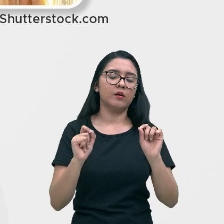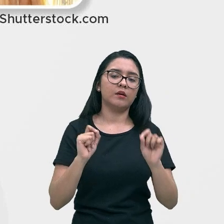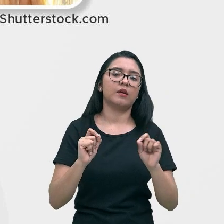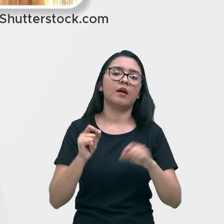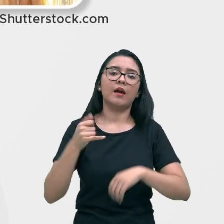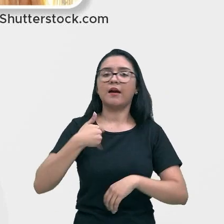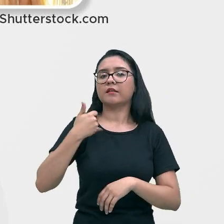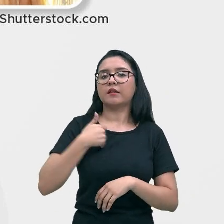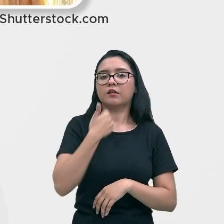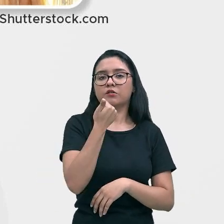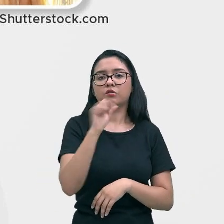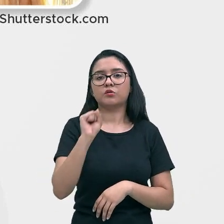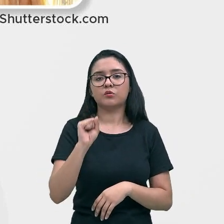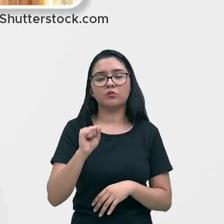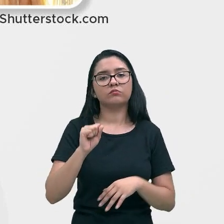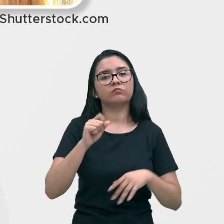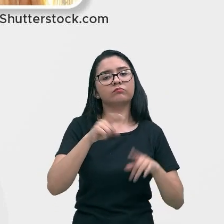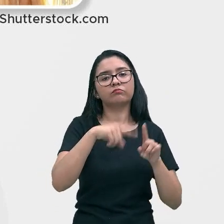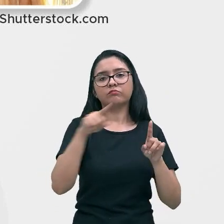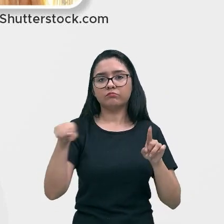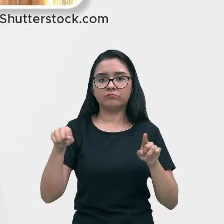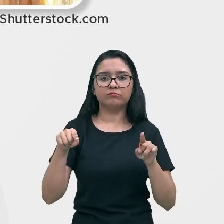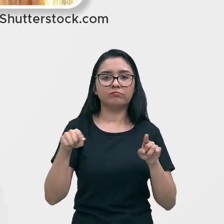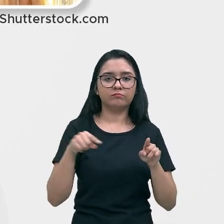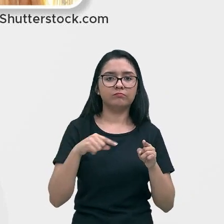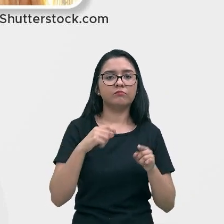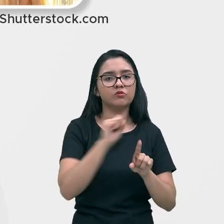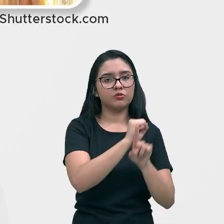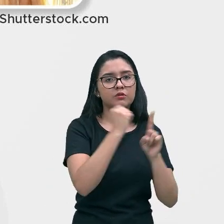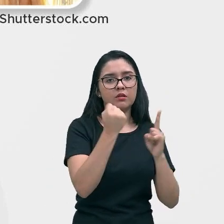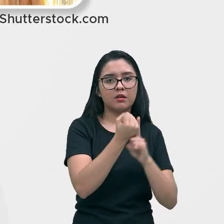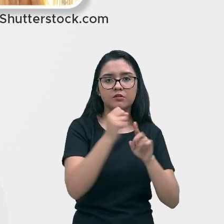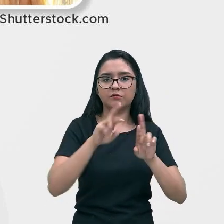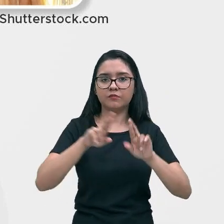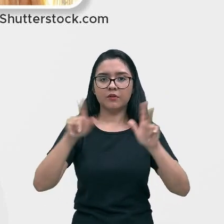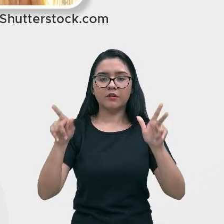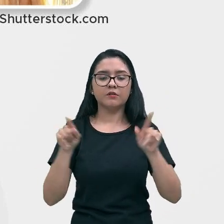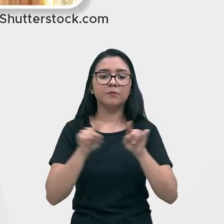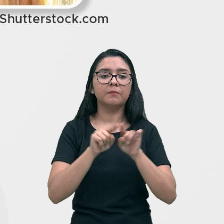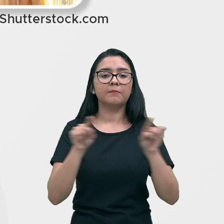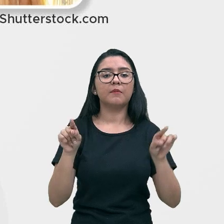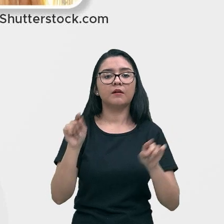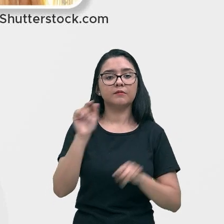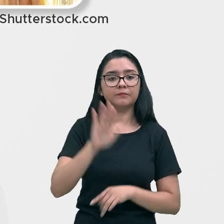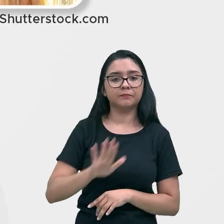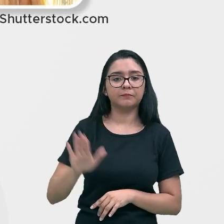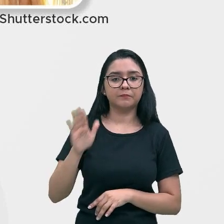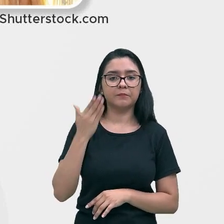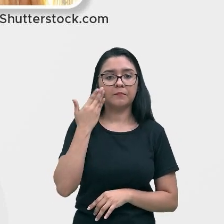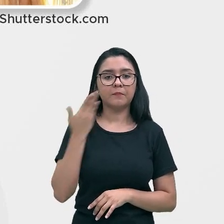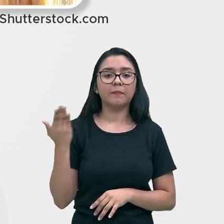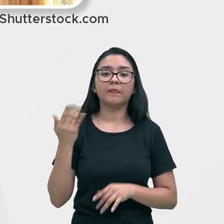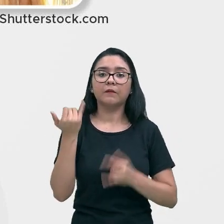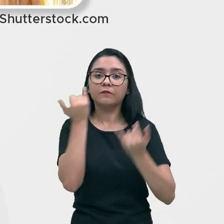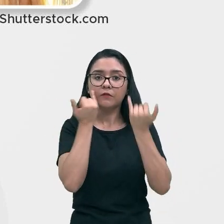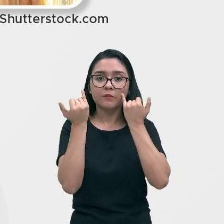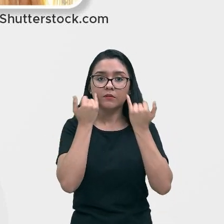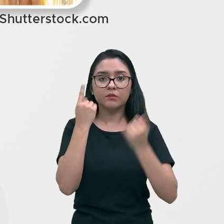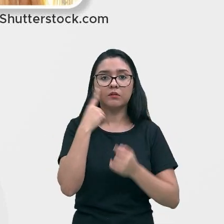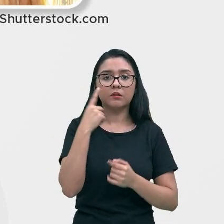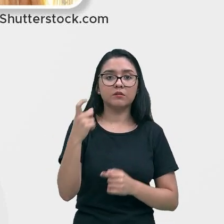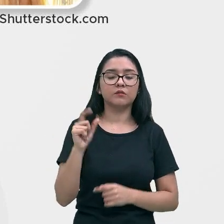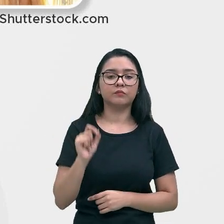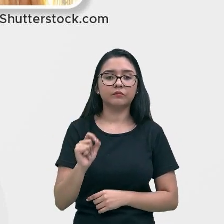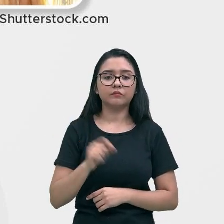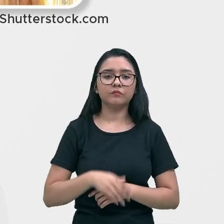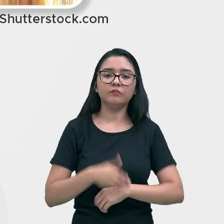anos. 18 né? anos. Varia de sociedade para sociedade, mas nessa cartela a gente tem aí também uma informação muito interessante, né? De que na